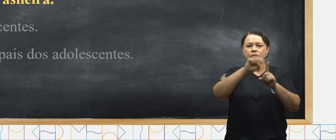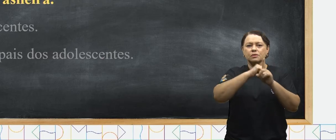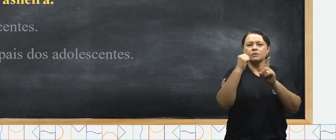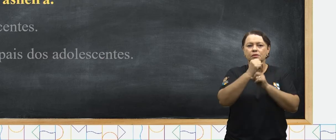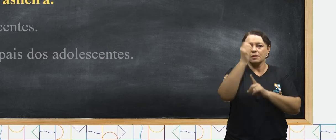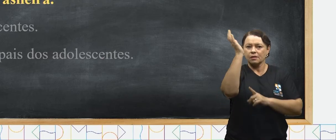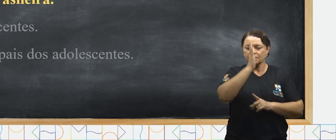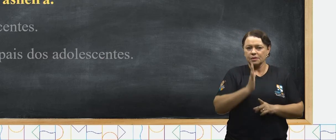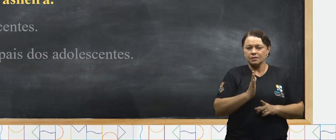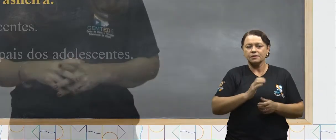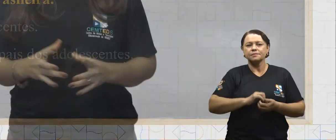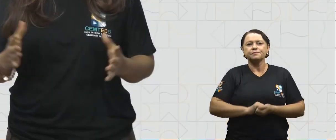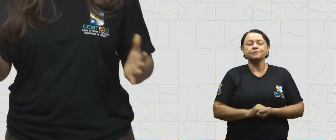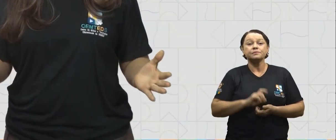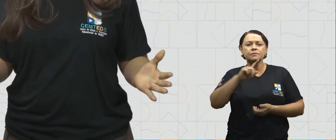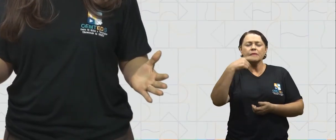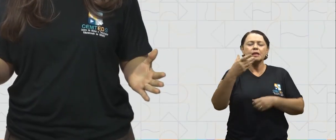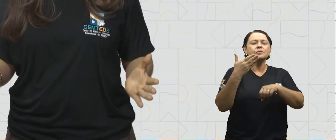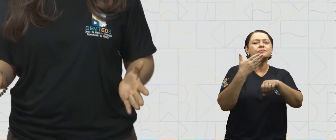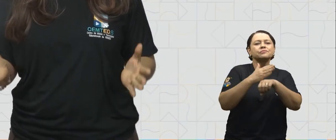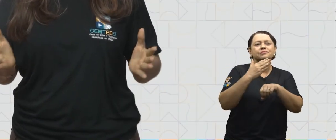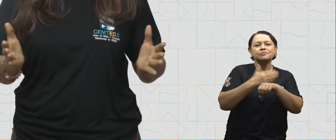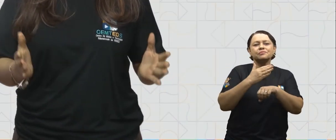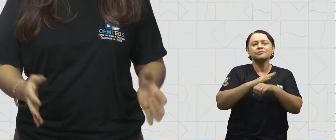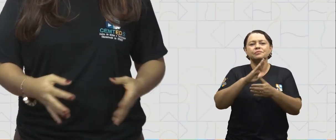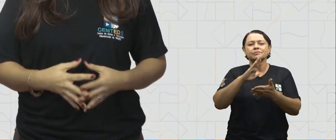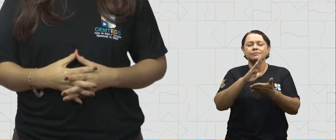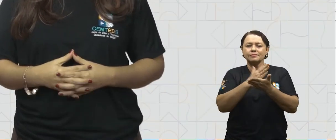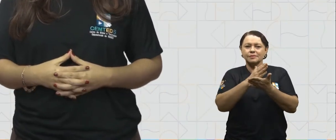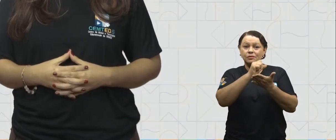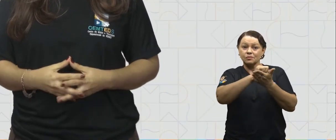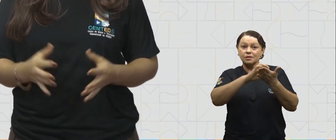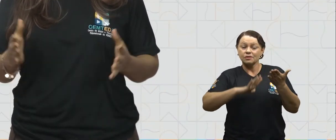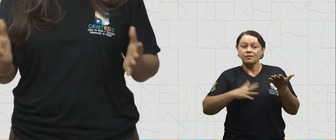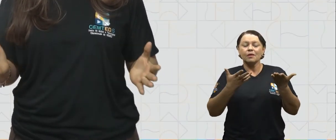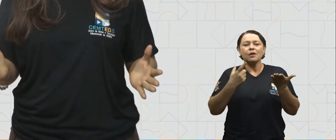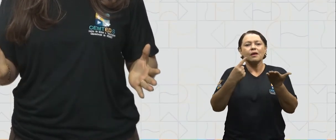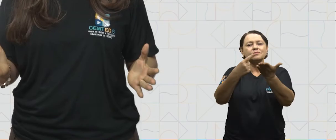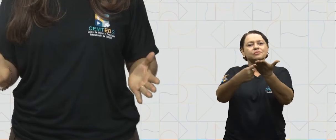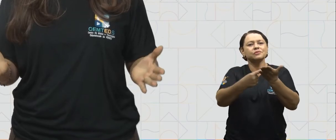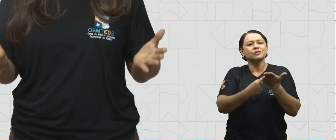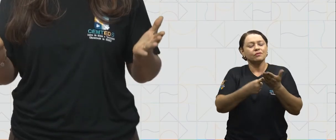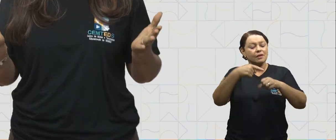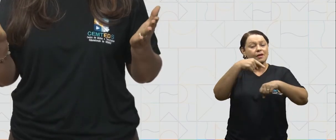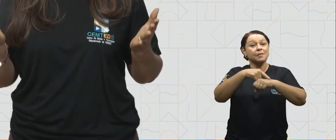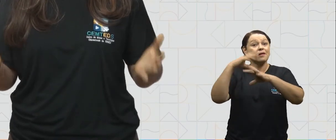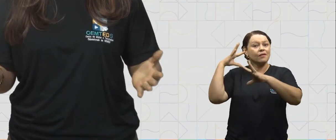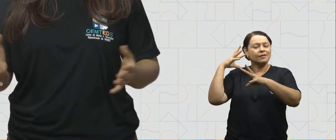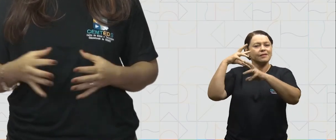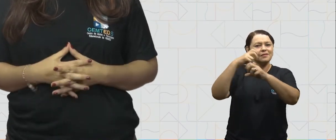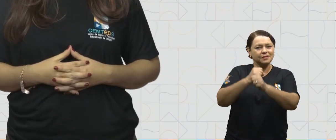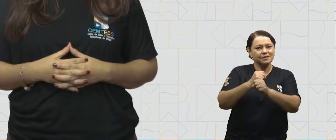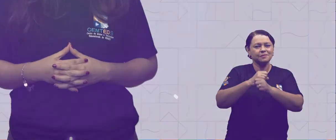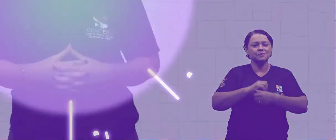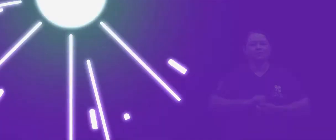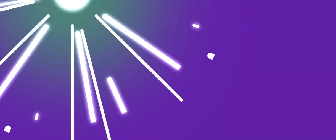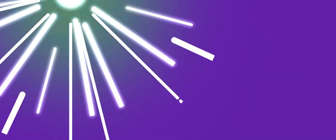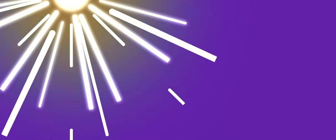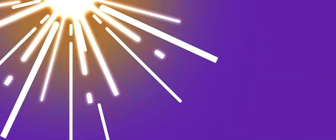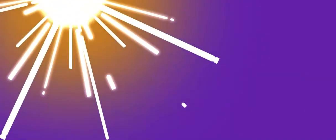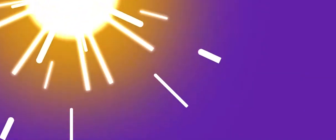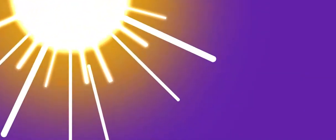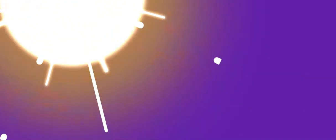do nosso país. Depois de treinarmos algumas atividades, eu quero te convidar para a hora da revisão.